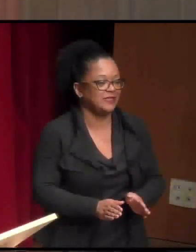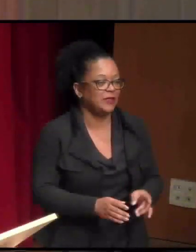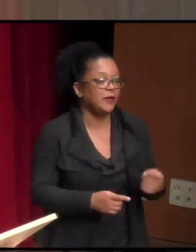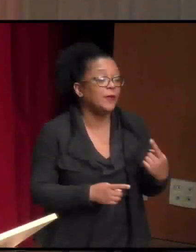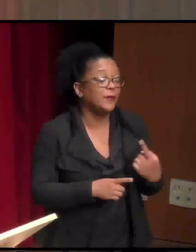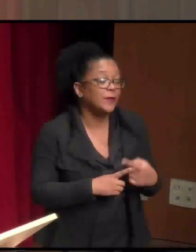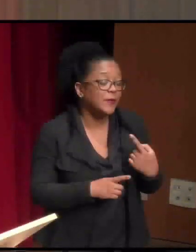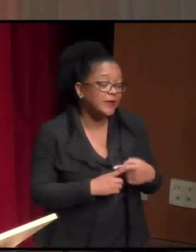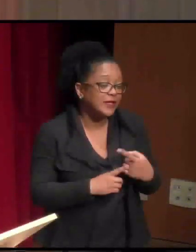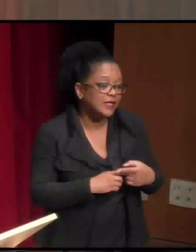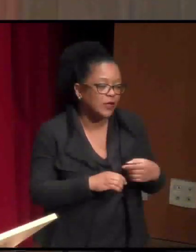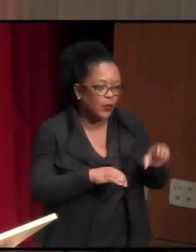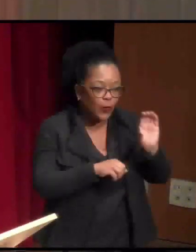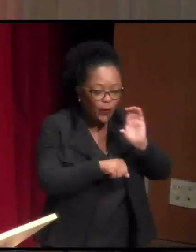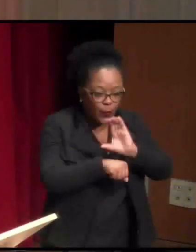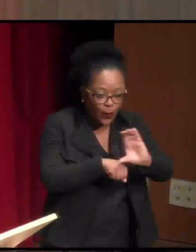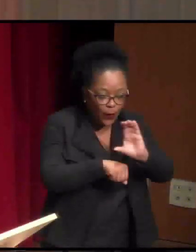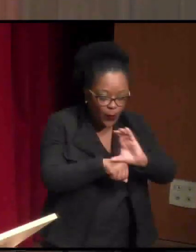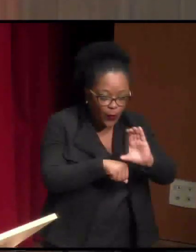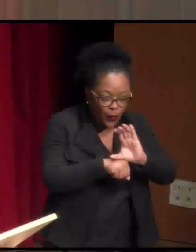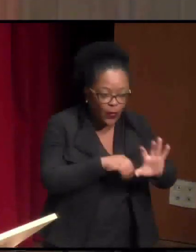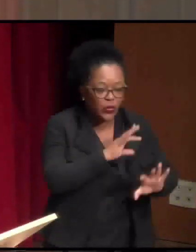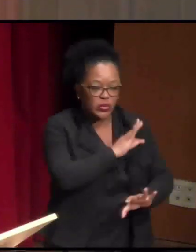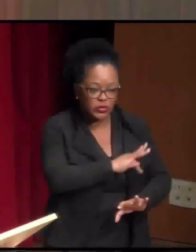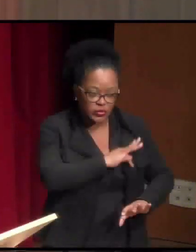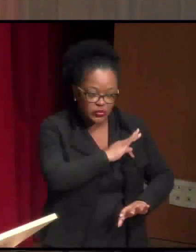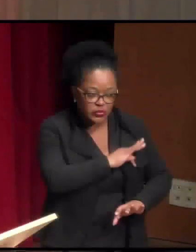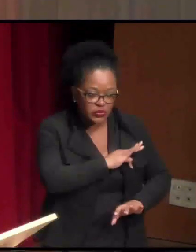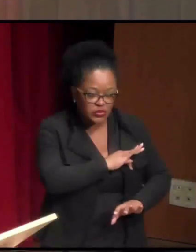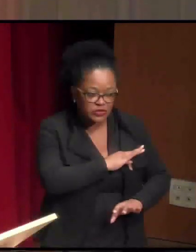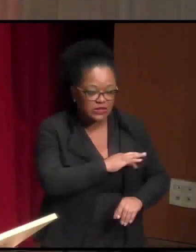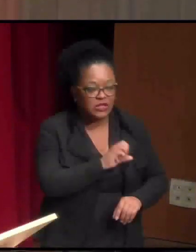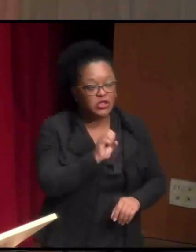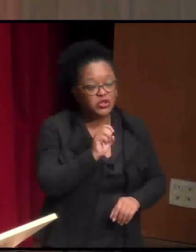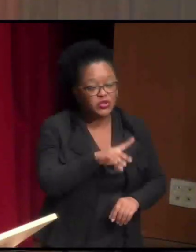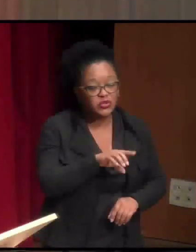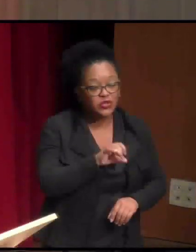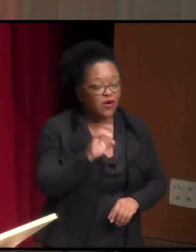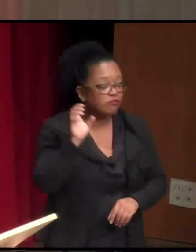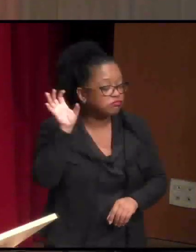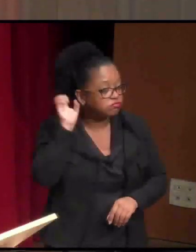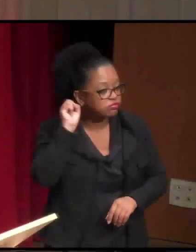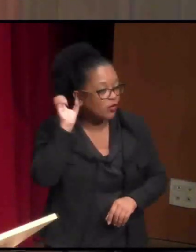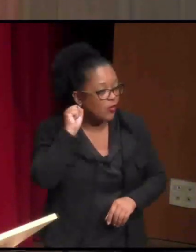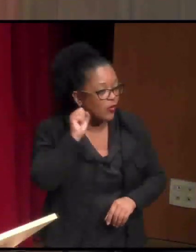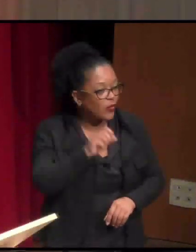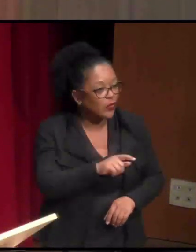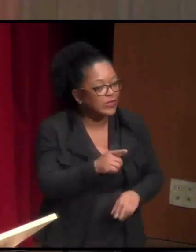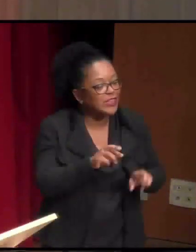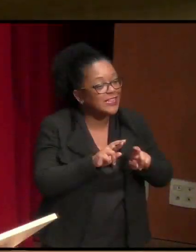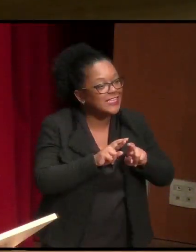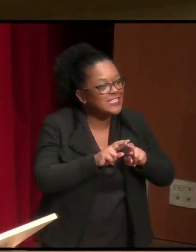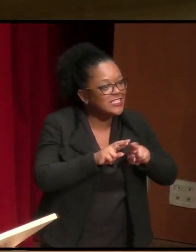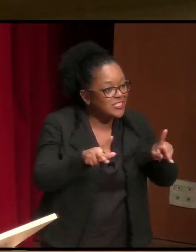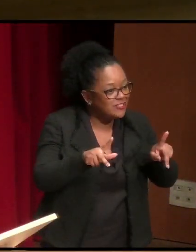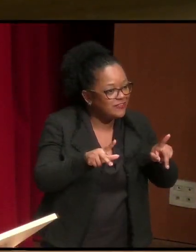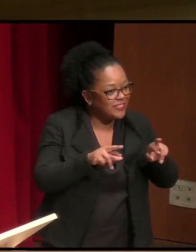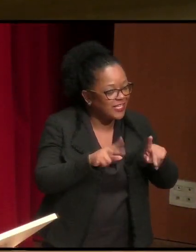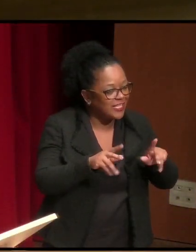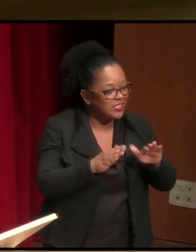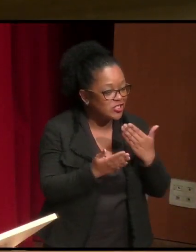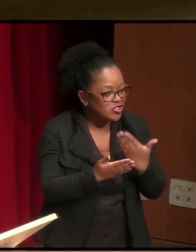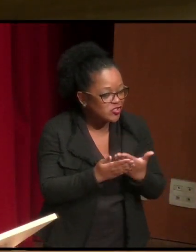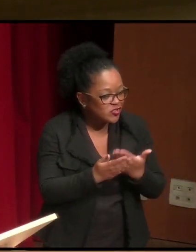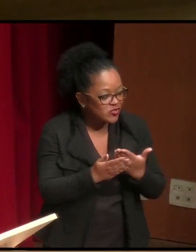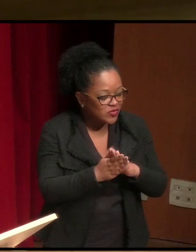de começar um curso de teologia só no ouvir. Outra coisa é você poder tatear a palavra de Deus.